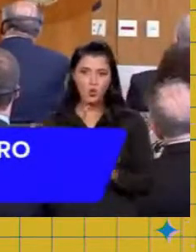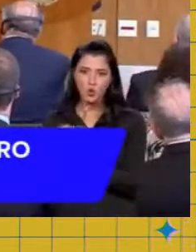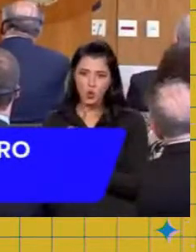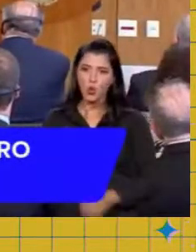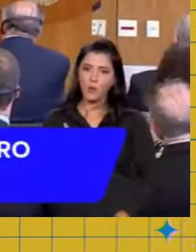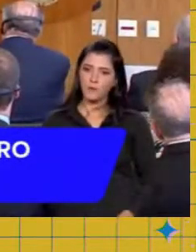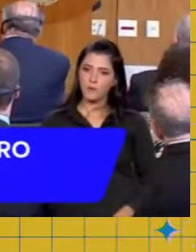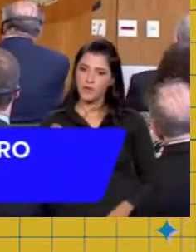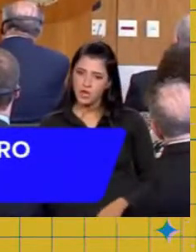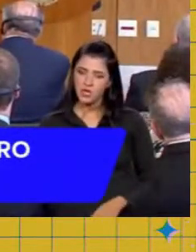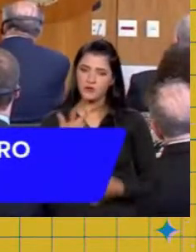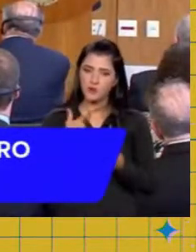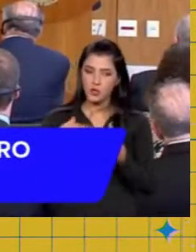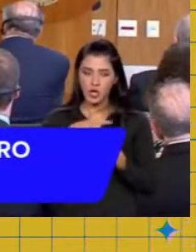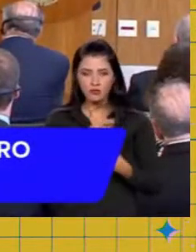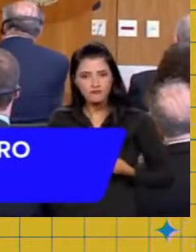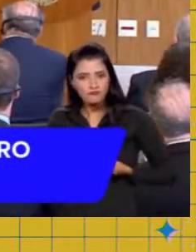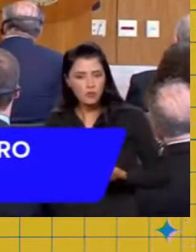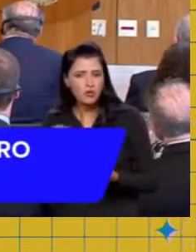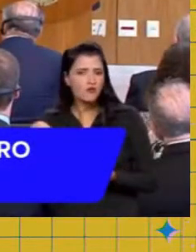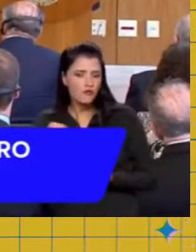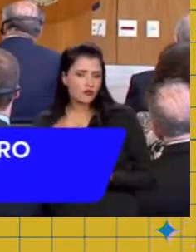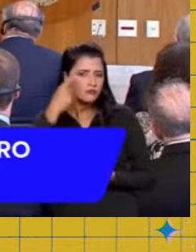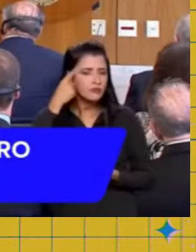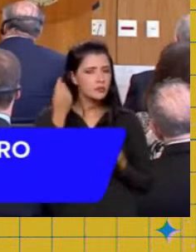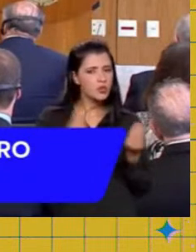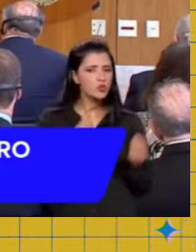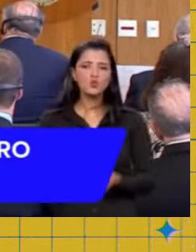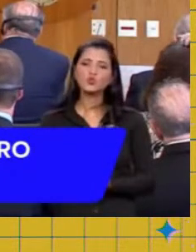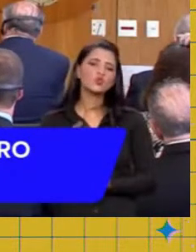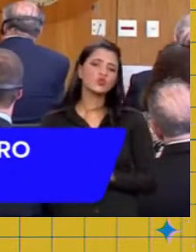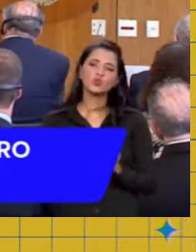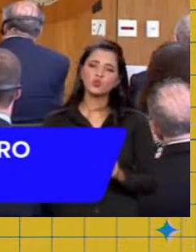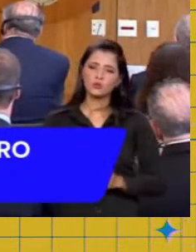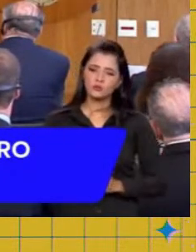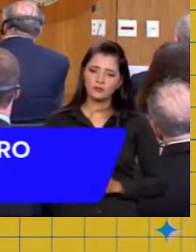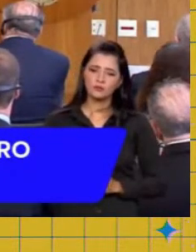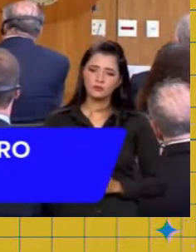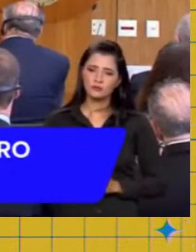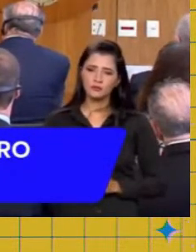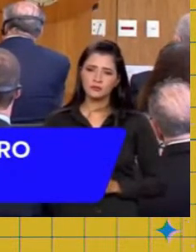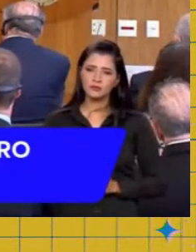essa vontade foi manifestada o que o senhor eles pensam sobre isso